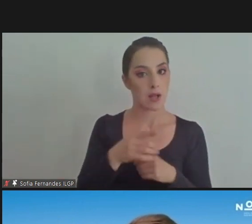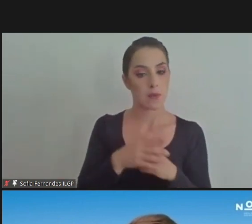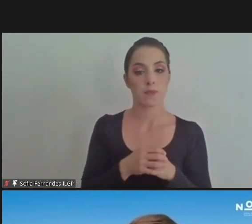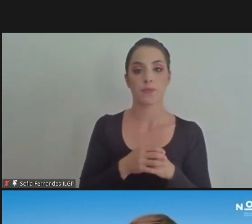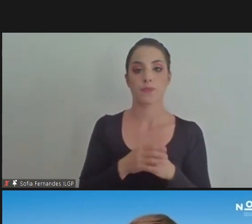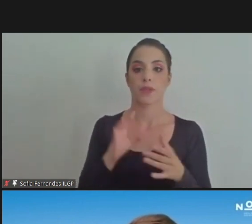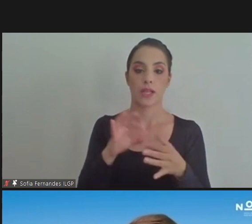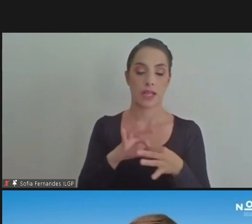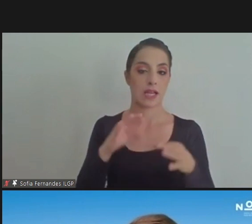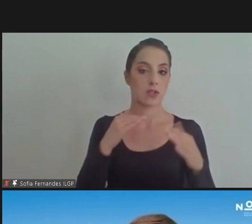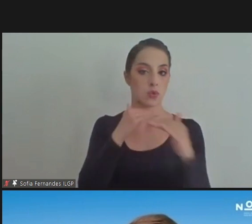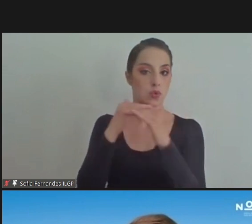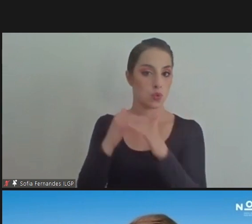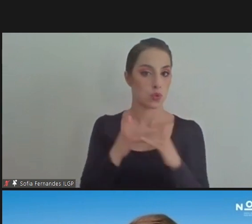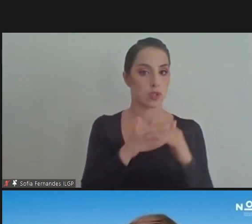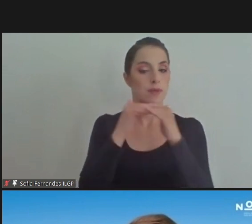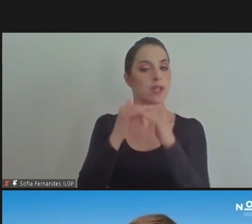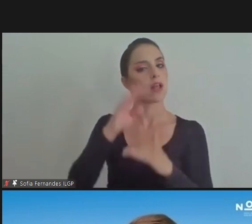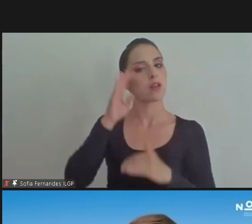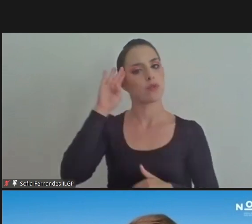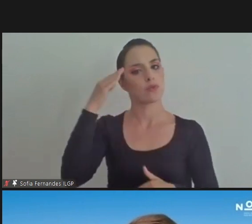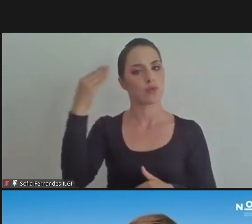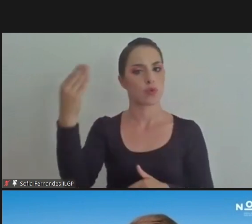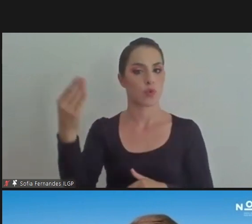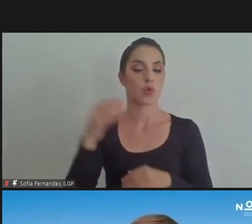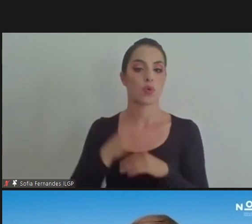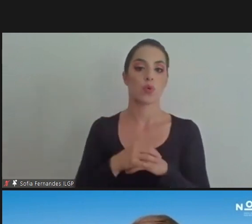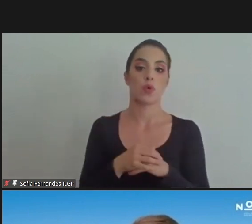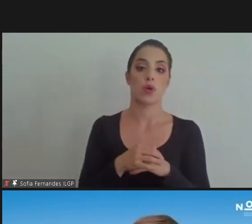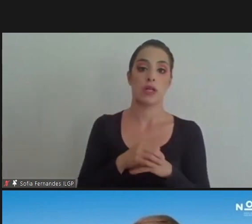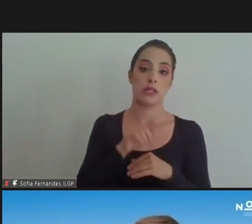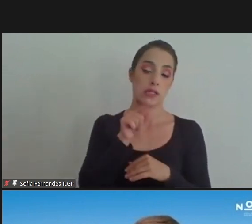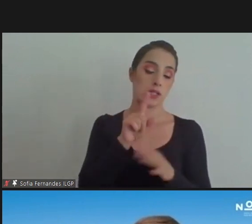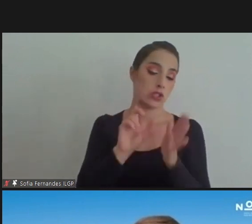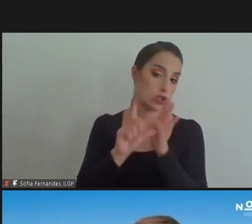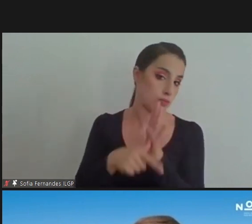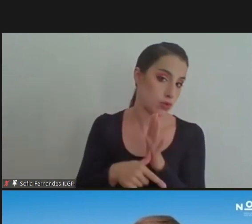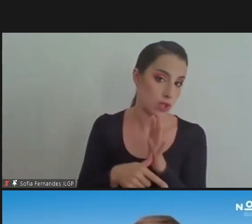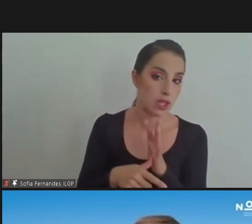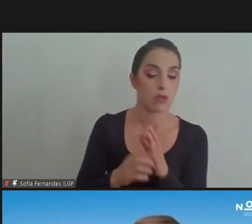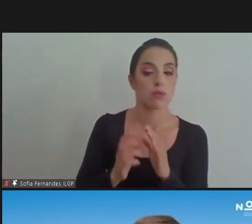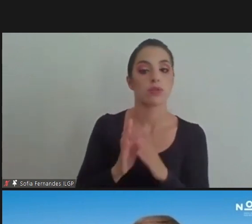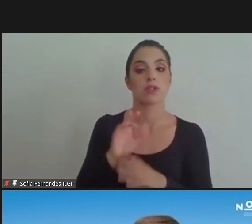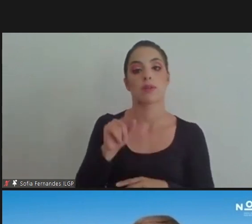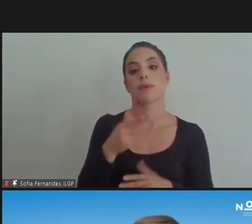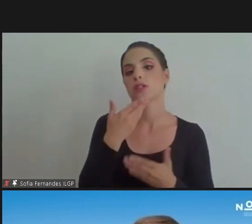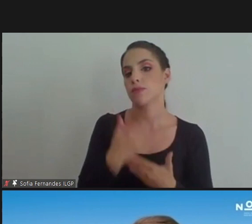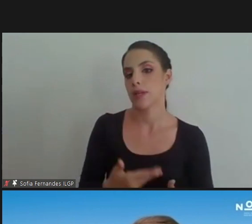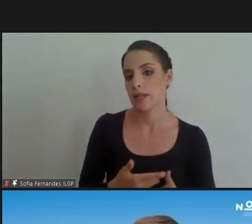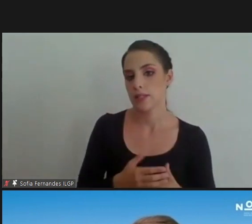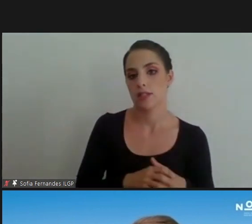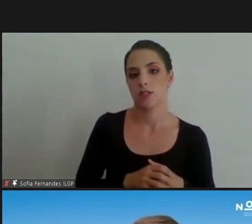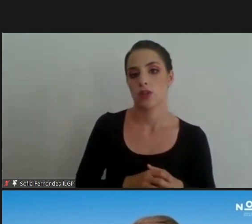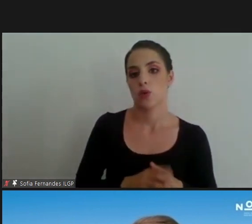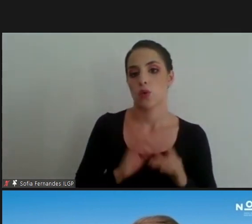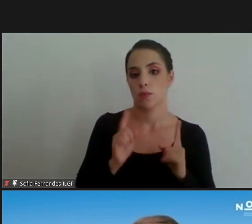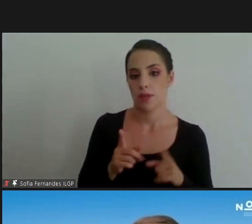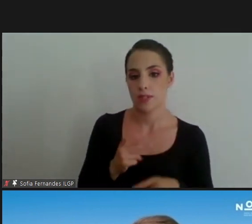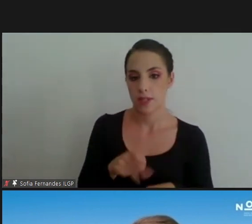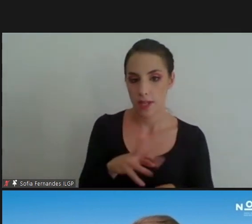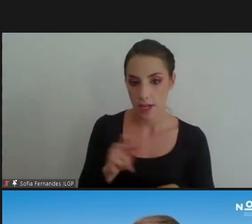a sustentabilidade no futuro destes projetos e destas experiências? Passo a palavra à Adriana.